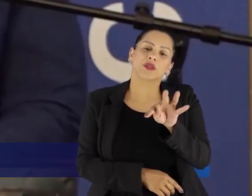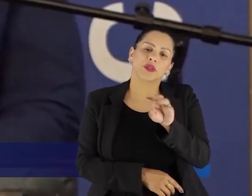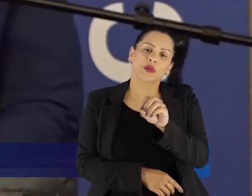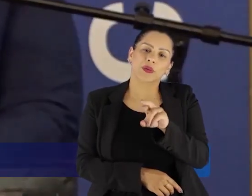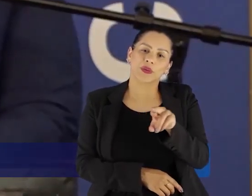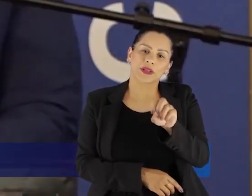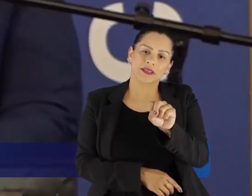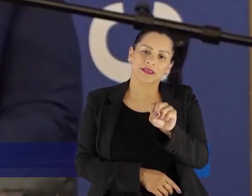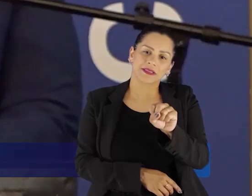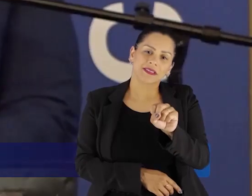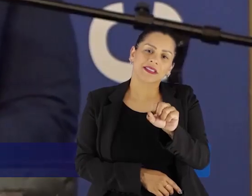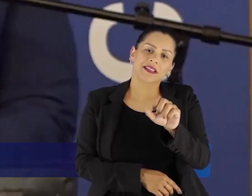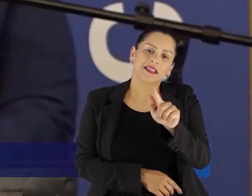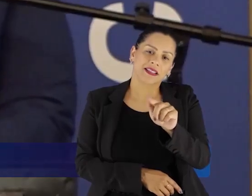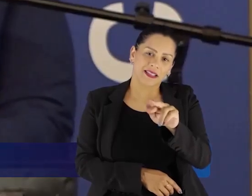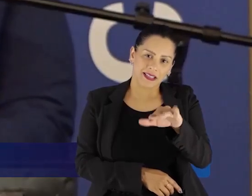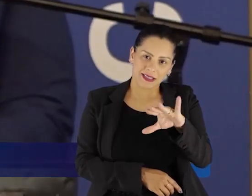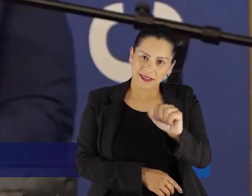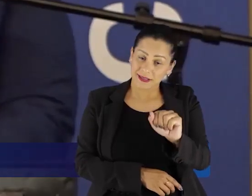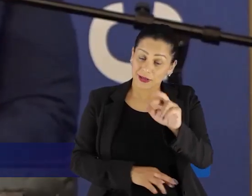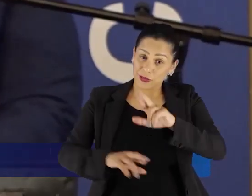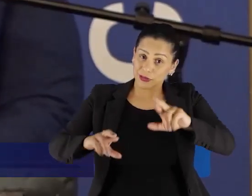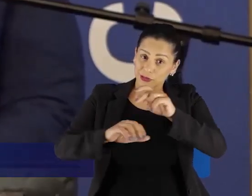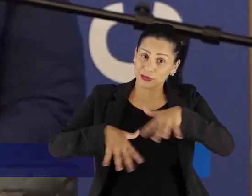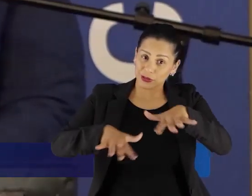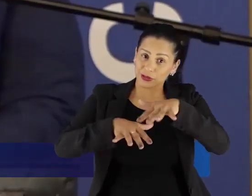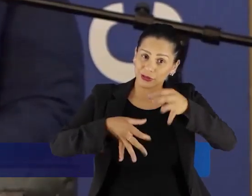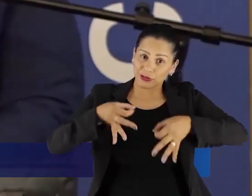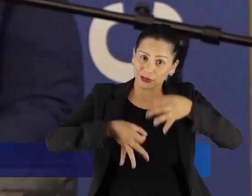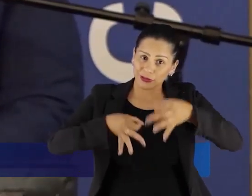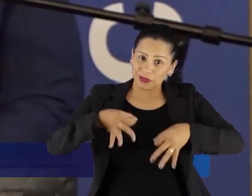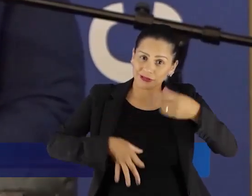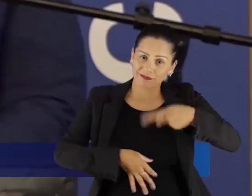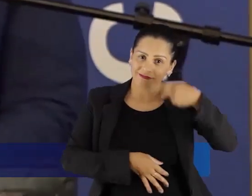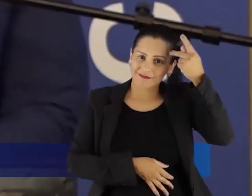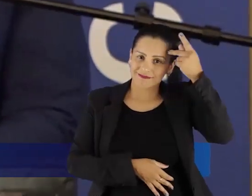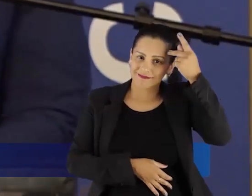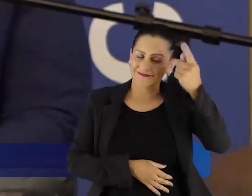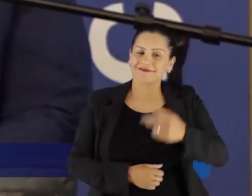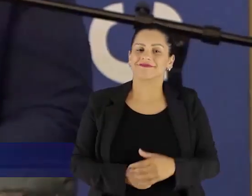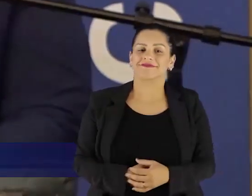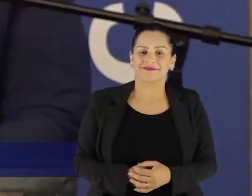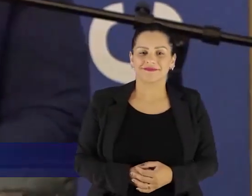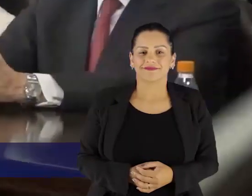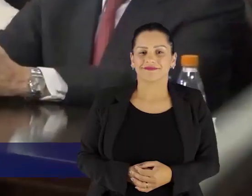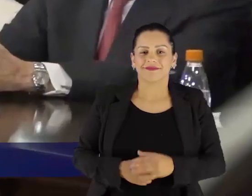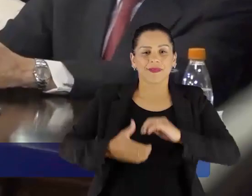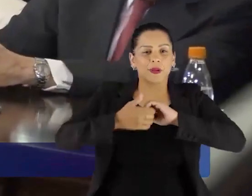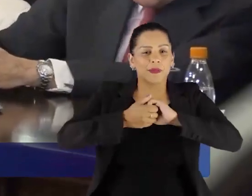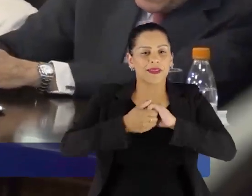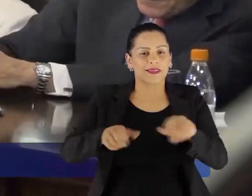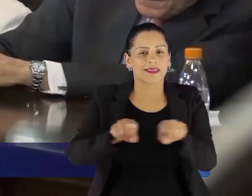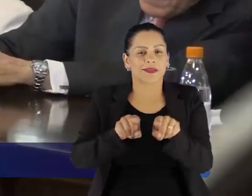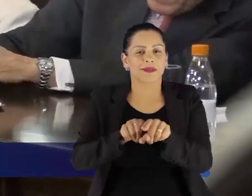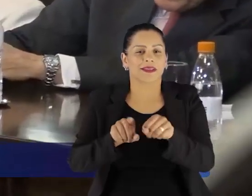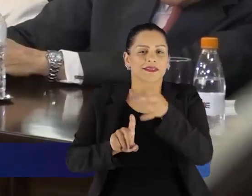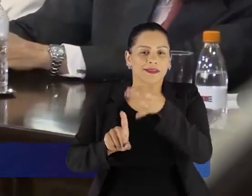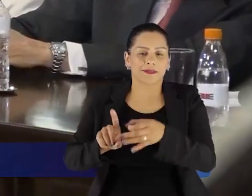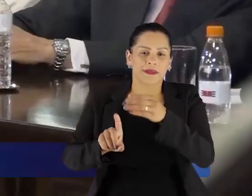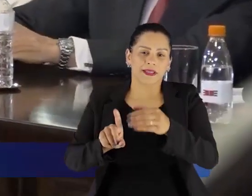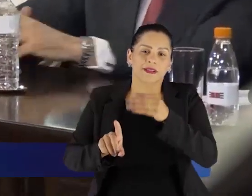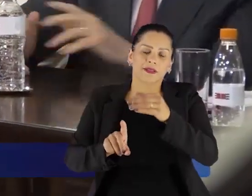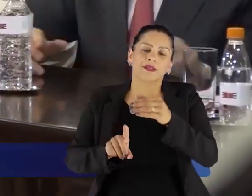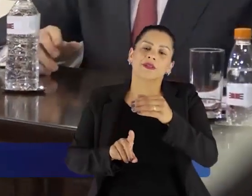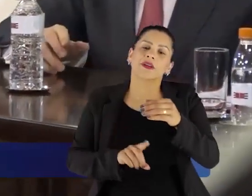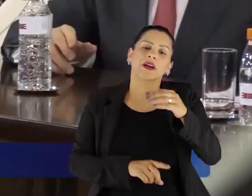Garcia corredor o corregedor-geral de Justiça de São Paulo com metal de vereador José Maria